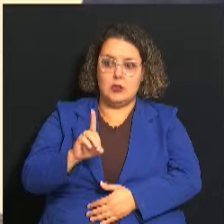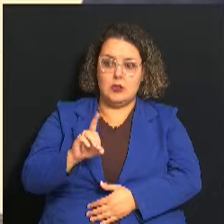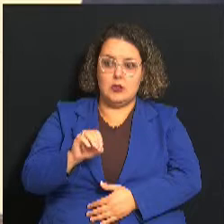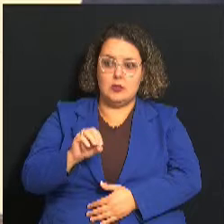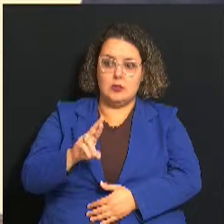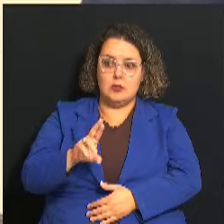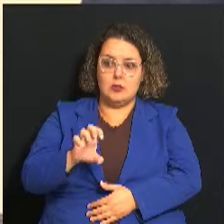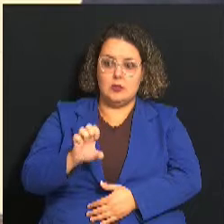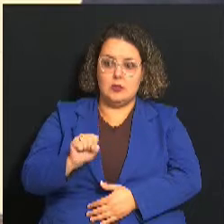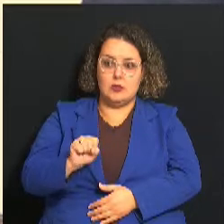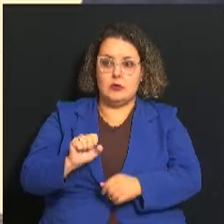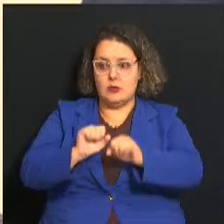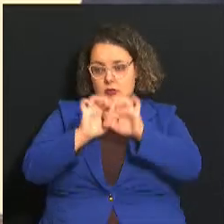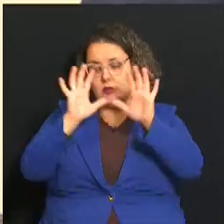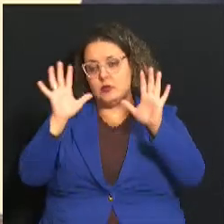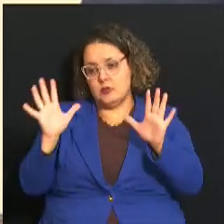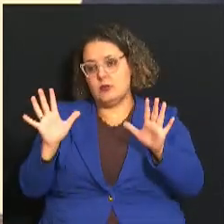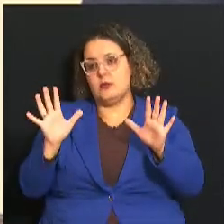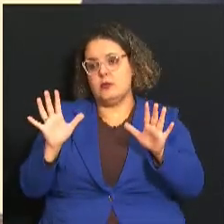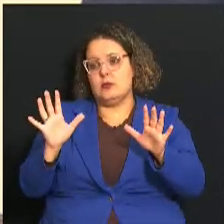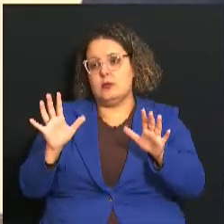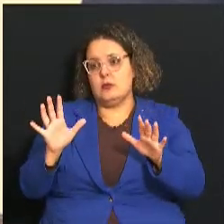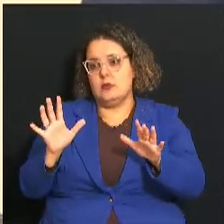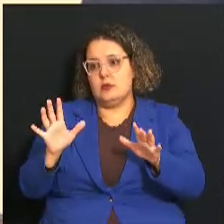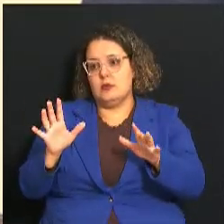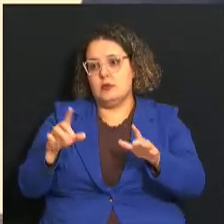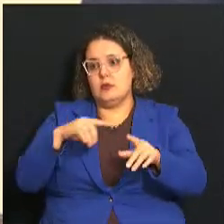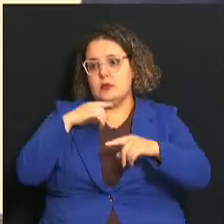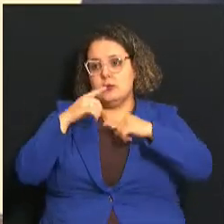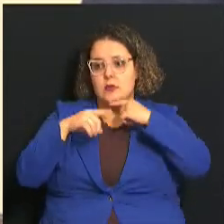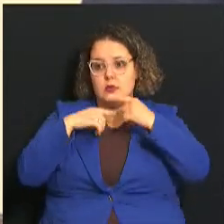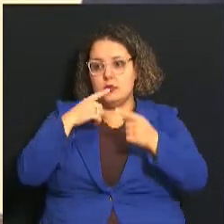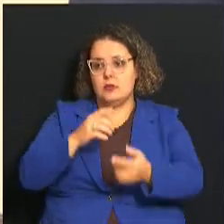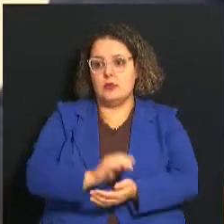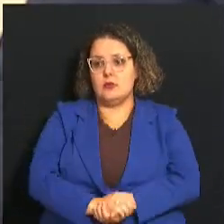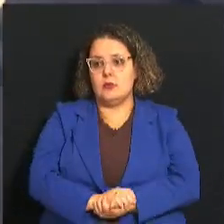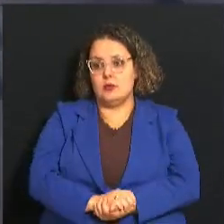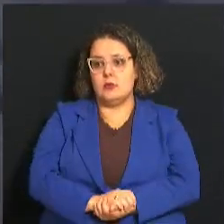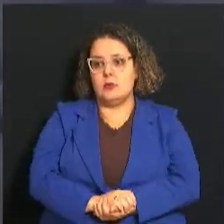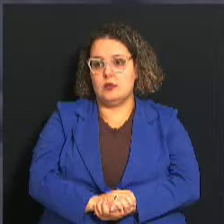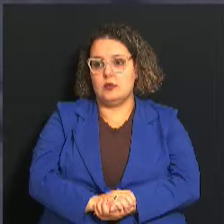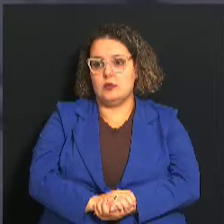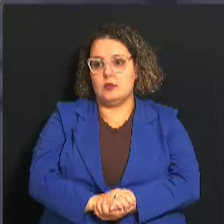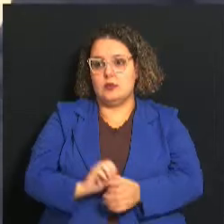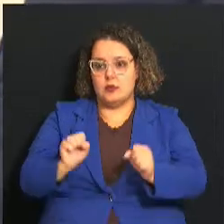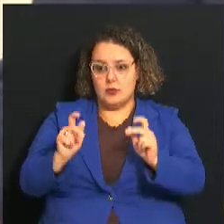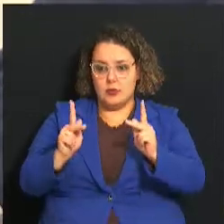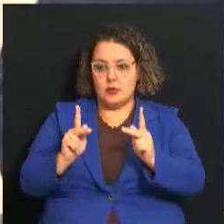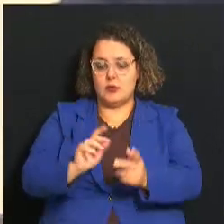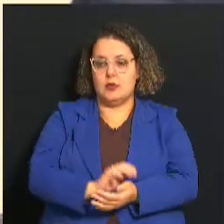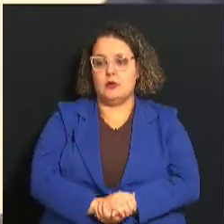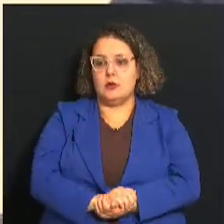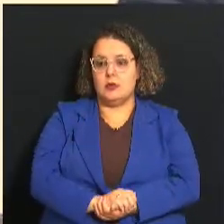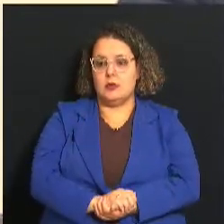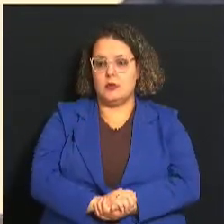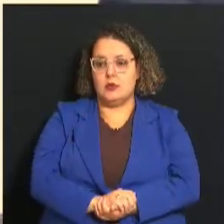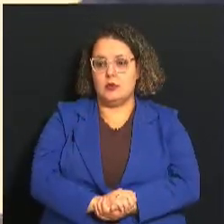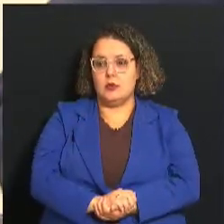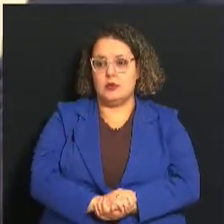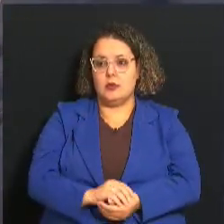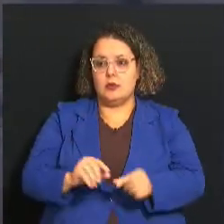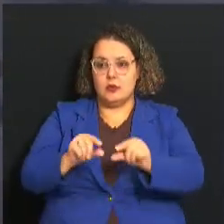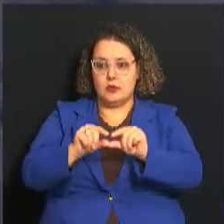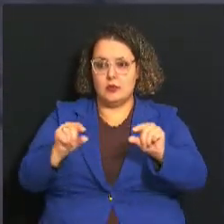ficasse explícita essa... e colaboradores, ok? No artigo